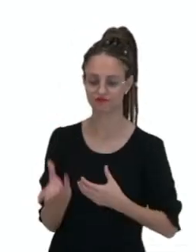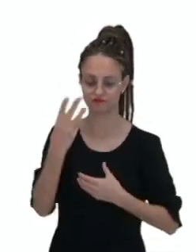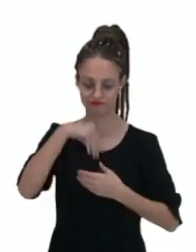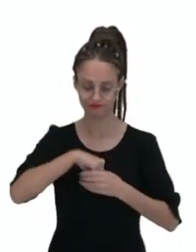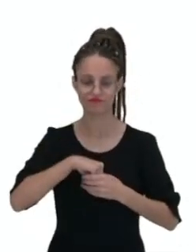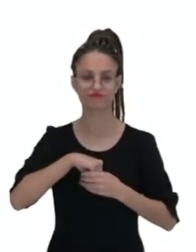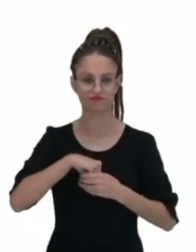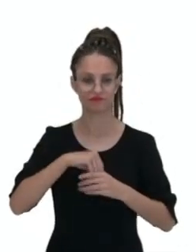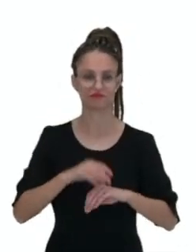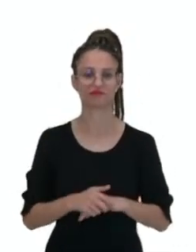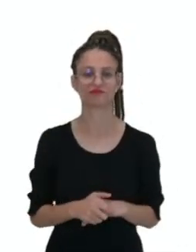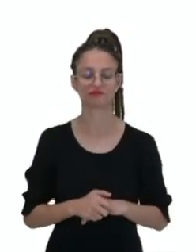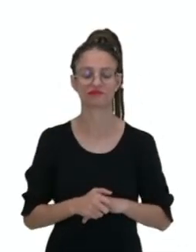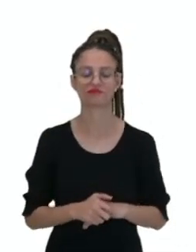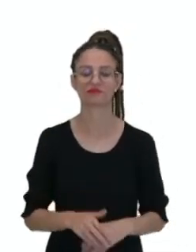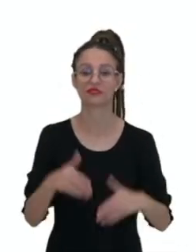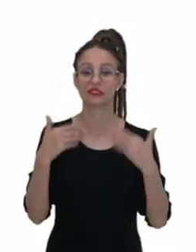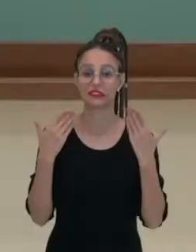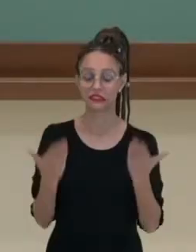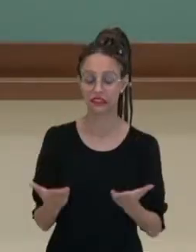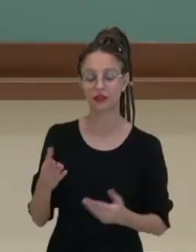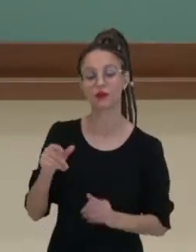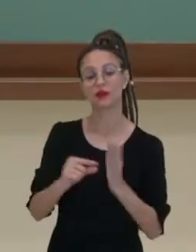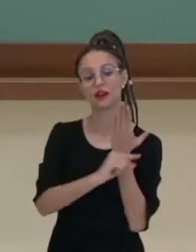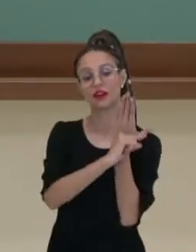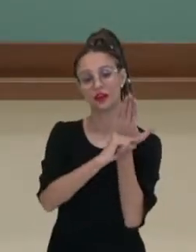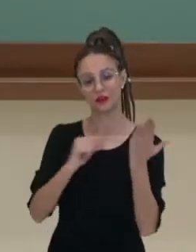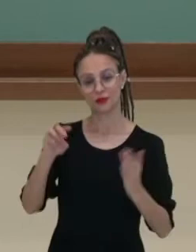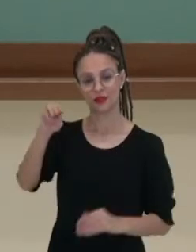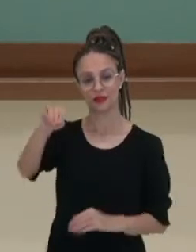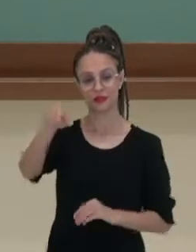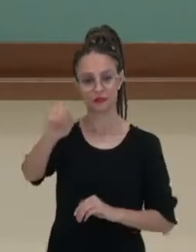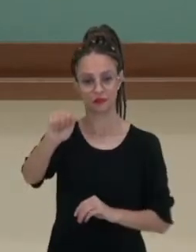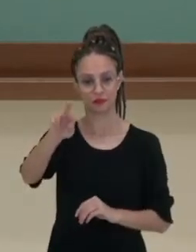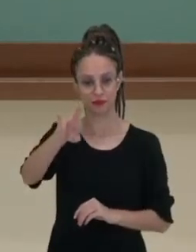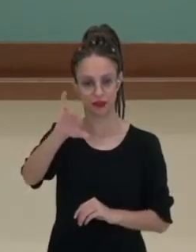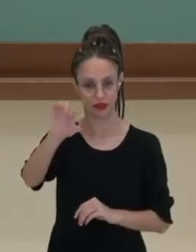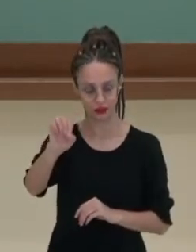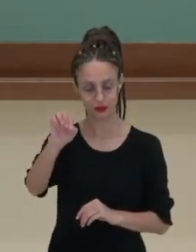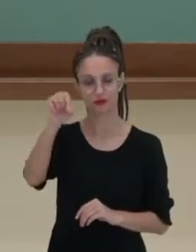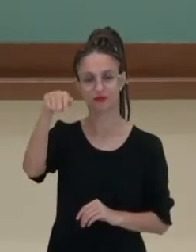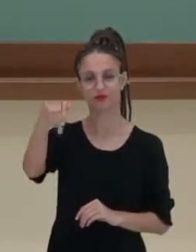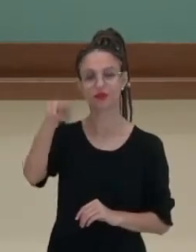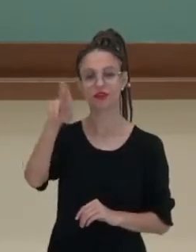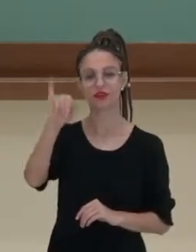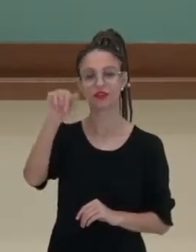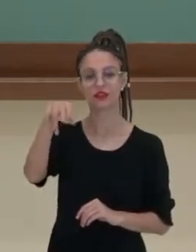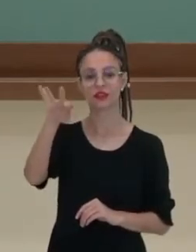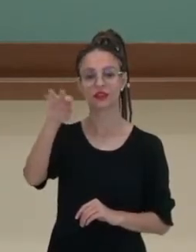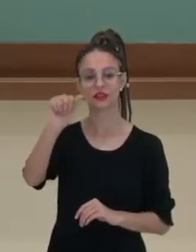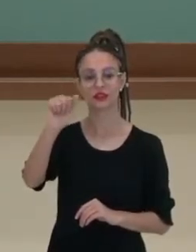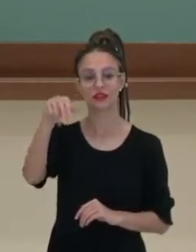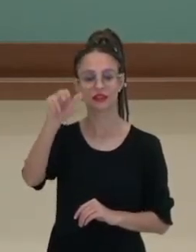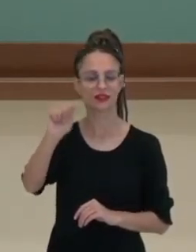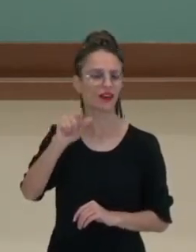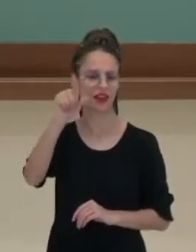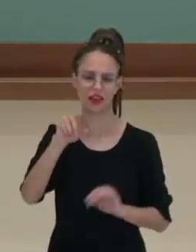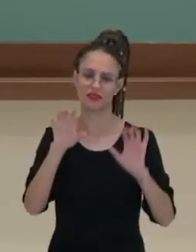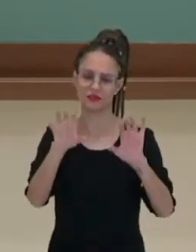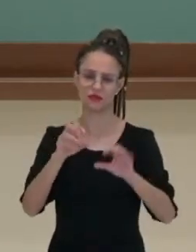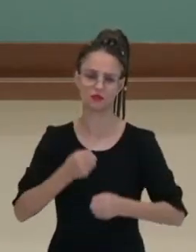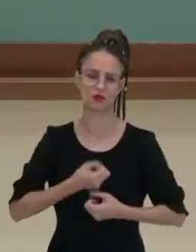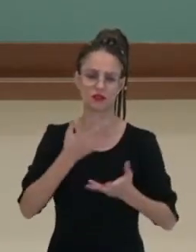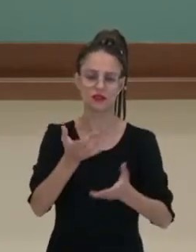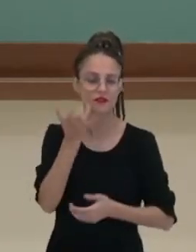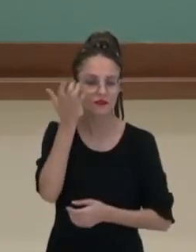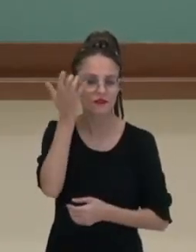Mário Quintana. Então o Mário tem essa característica mesmo, né? De uma poesia de fácil entendimento, né?